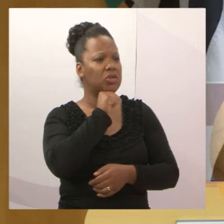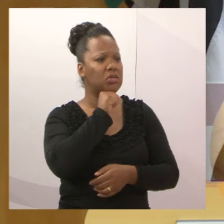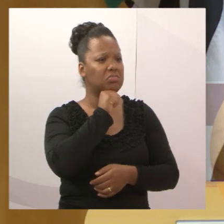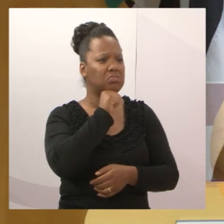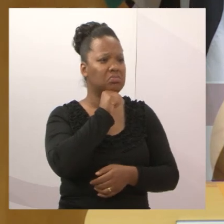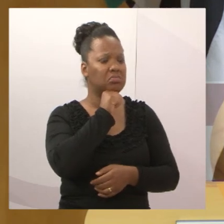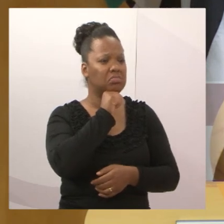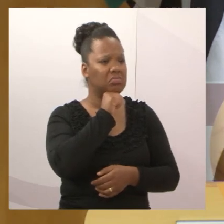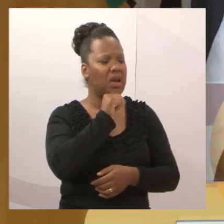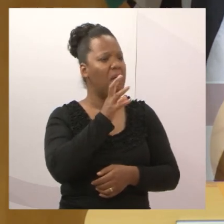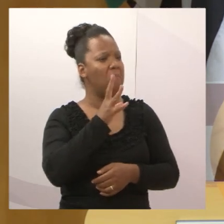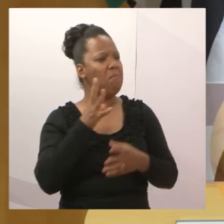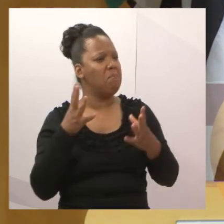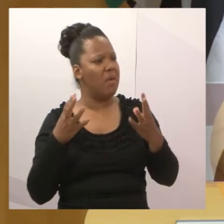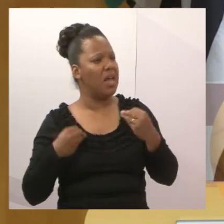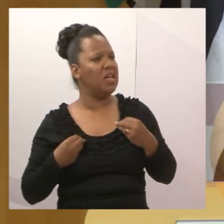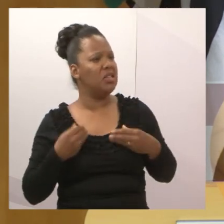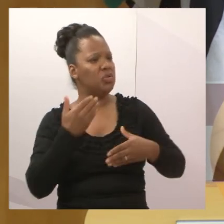investimentos?